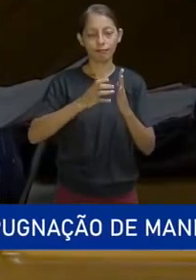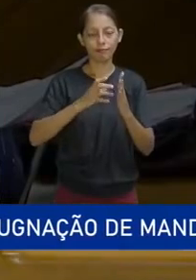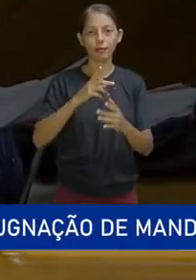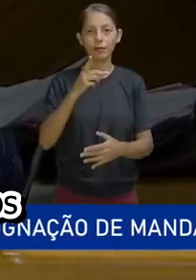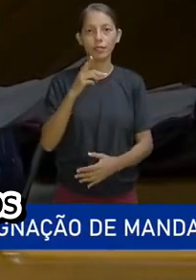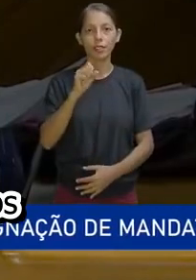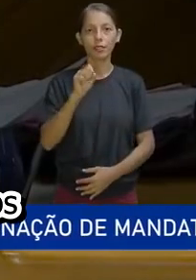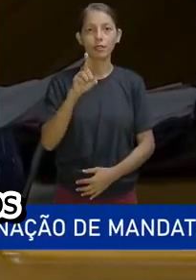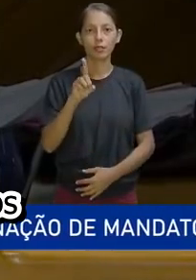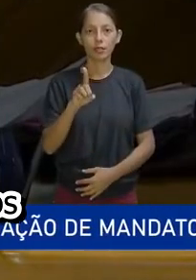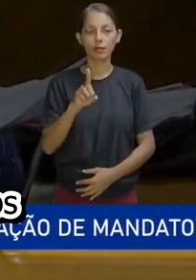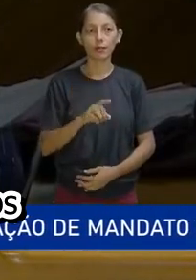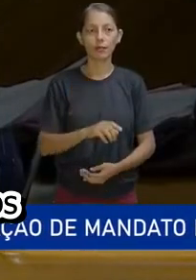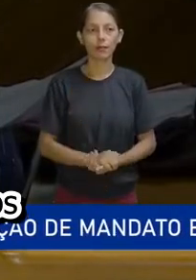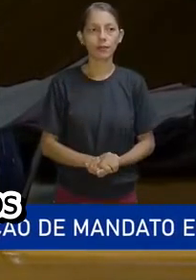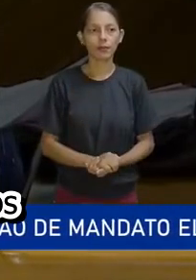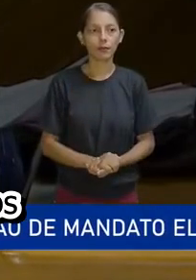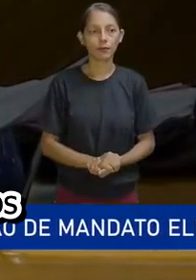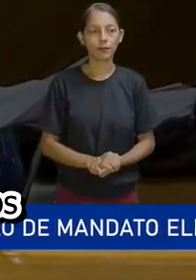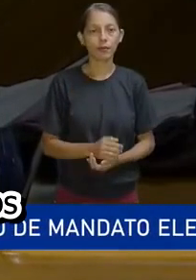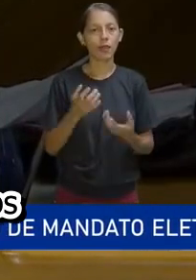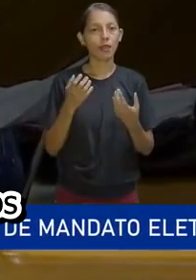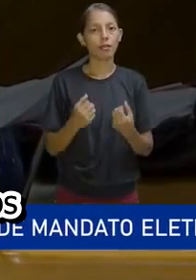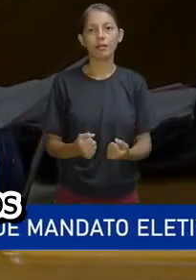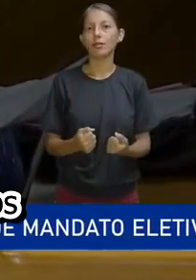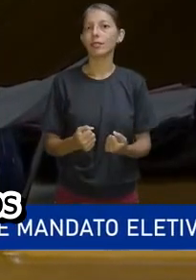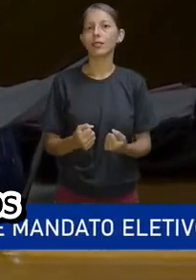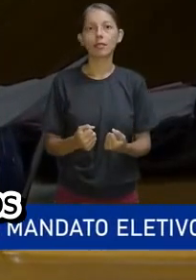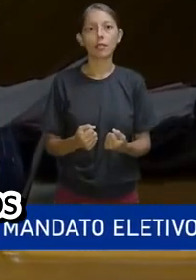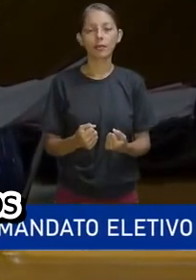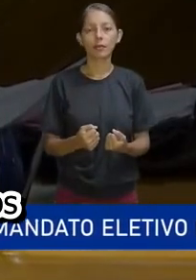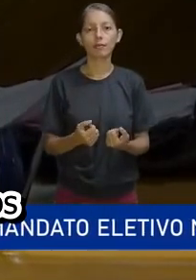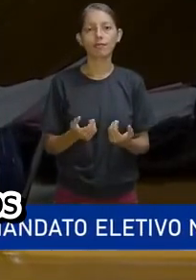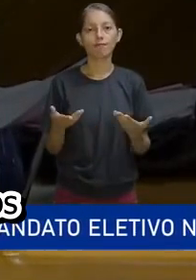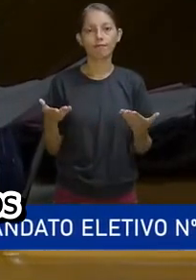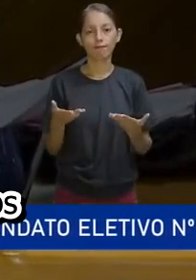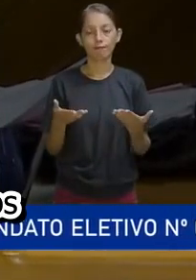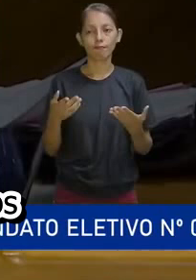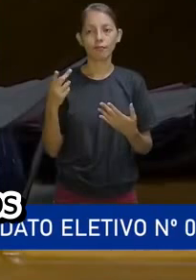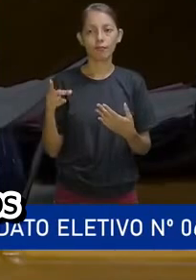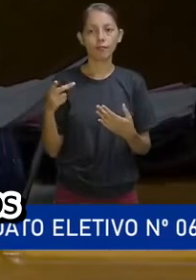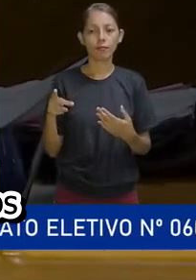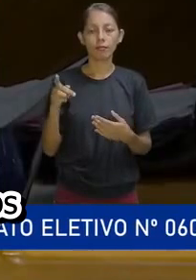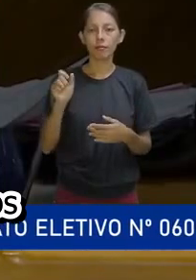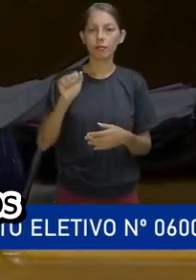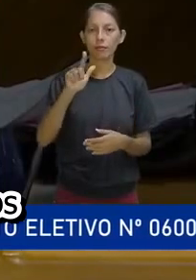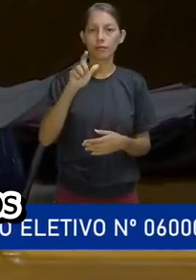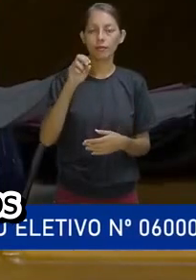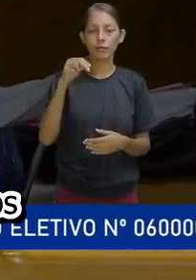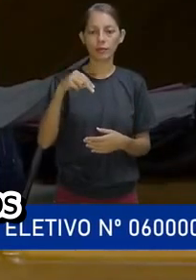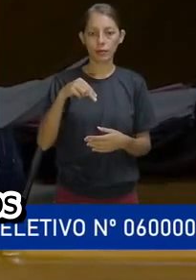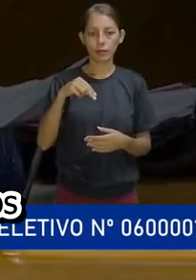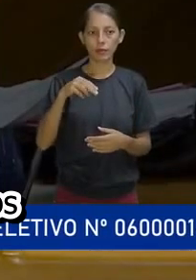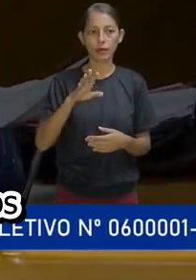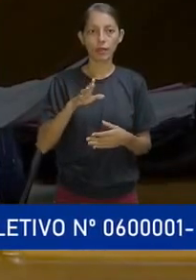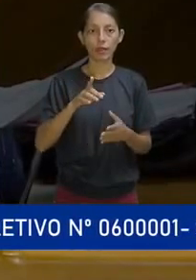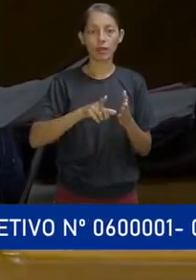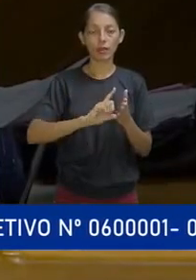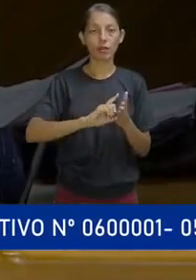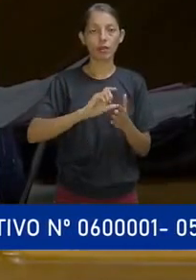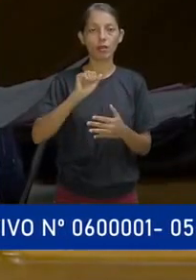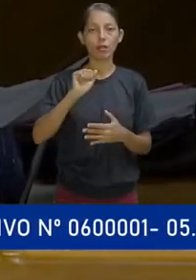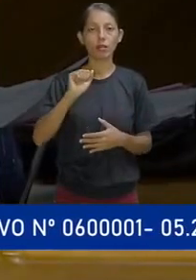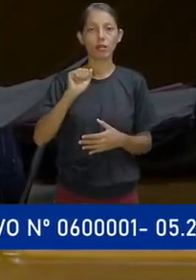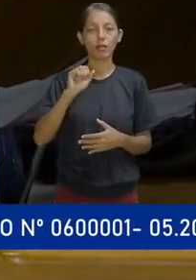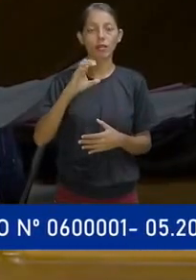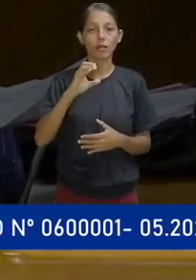reparos. Pelo exposto, nego o provimento aos agravos regimentais interpostos por Carlisson da Silva